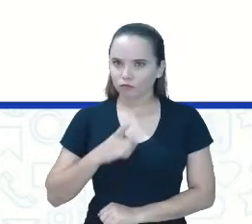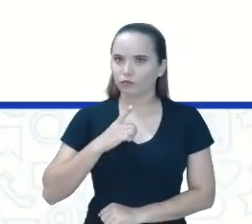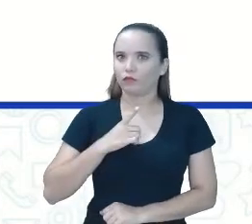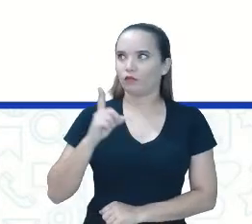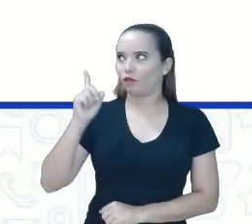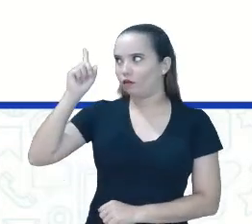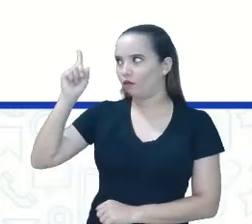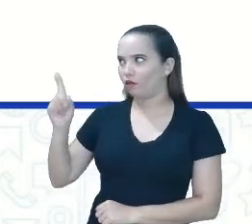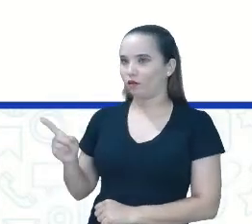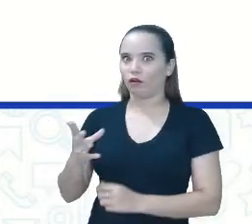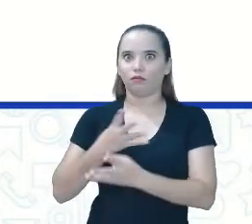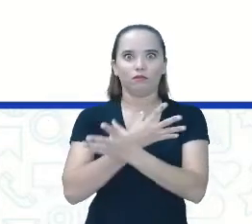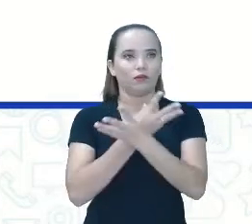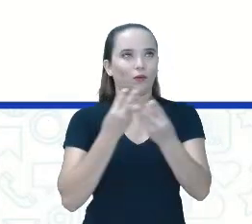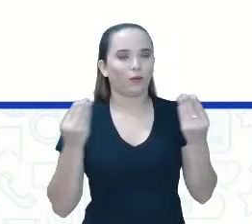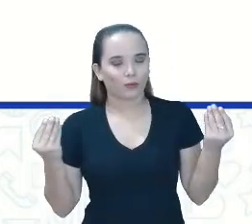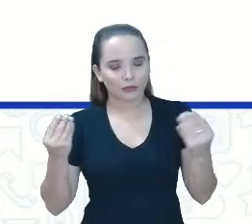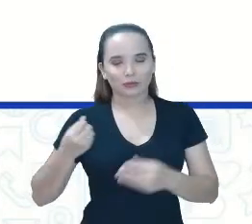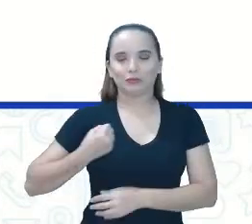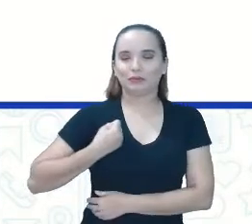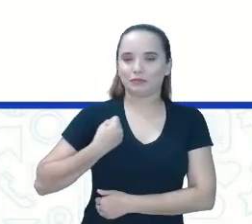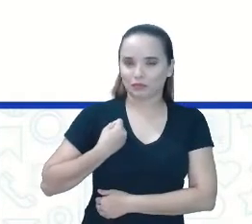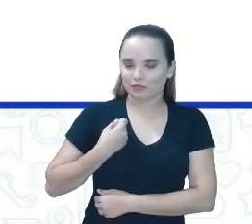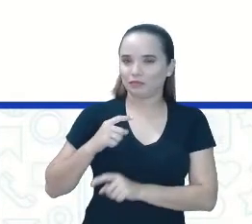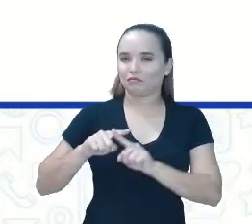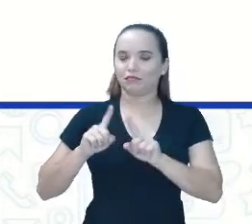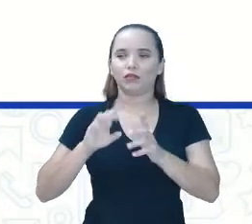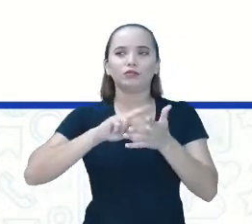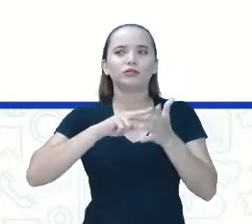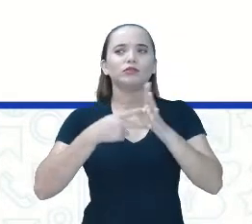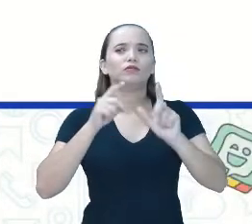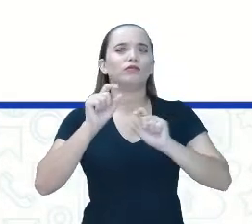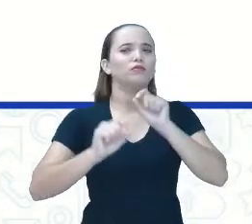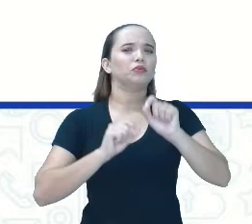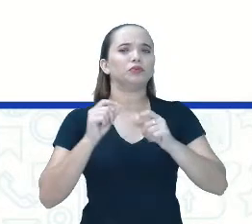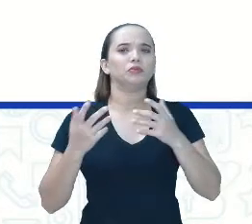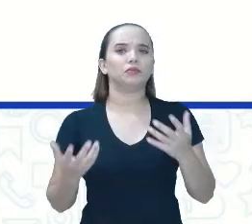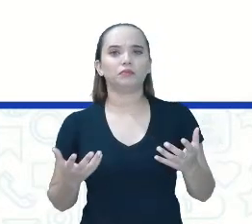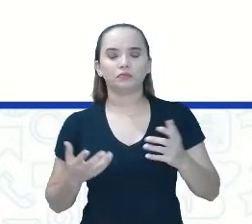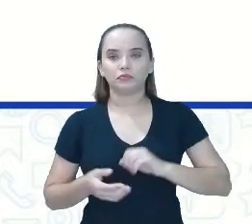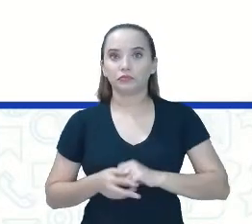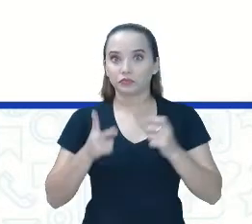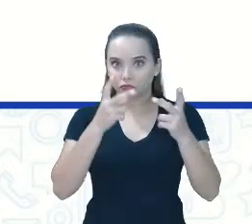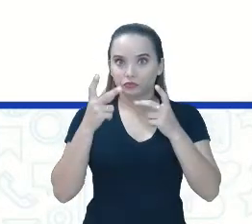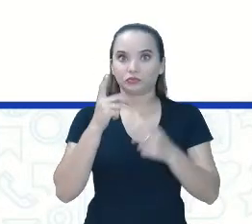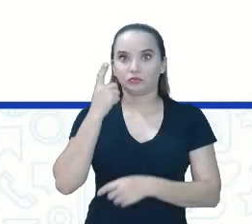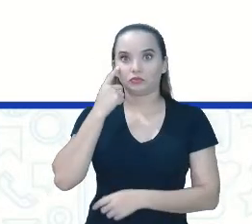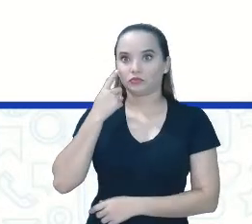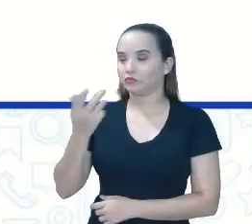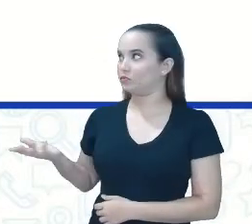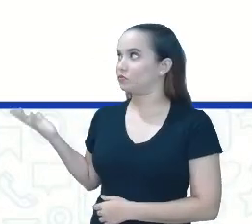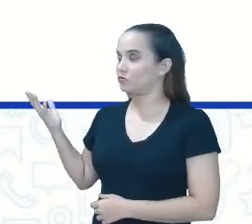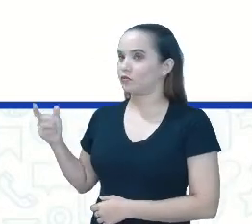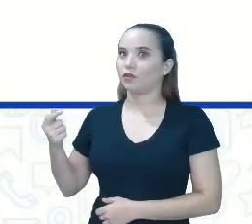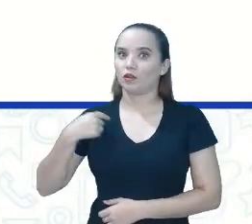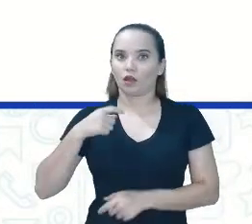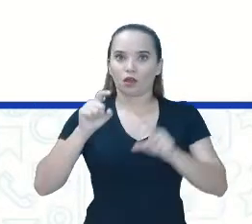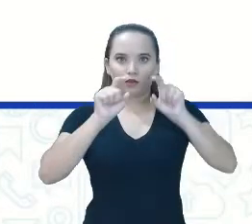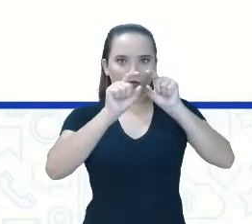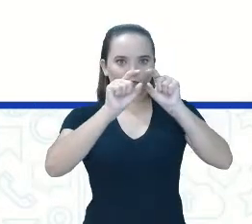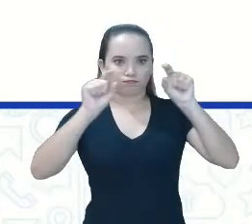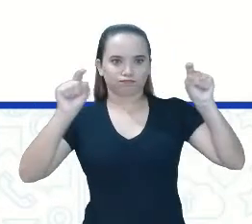de números e o que é que esses números aí eles significam, tá bom? Então observe aí que eu circulei de